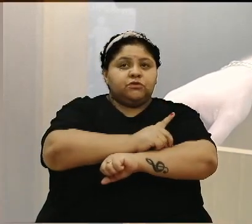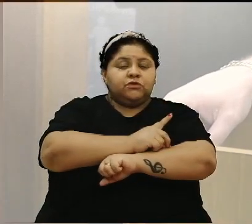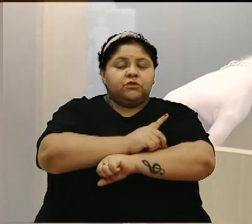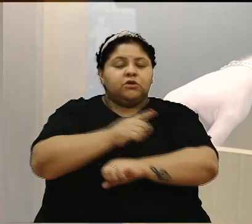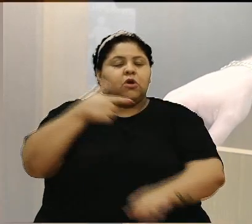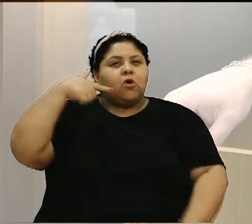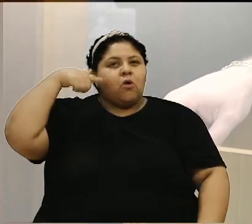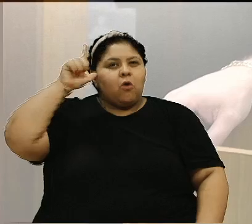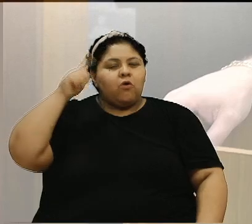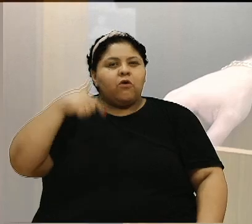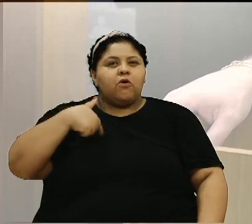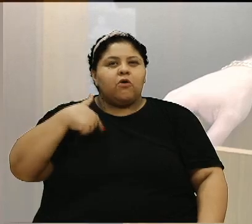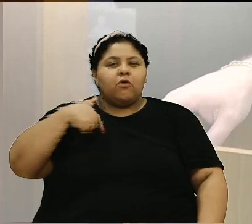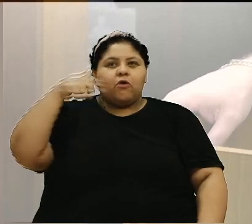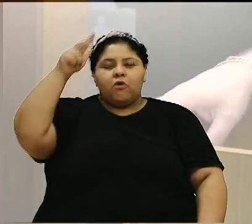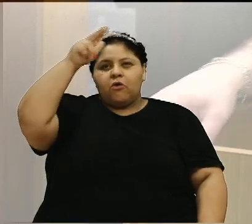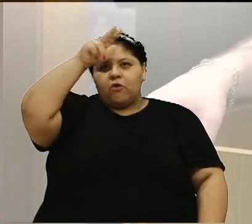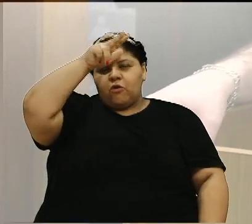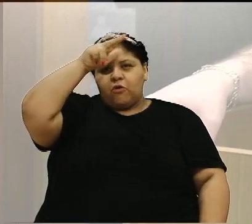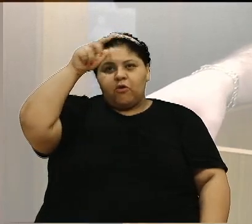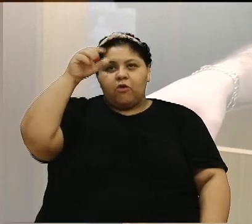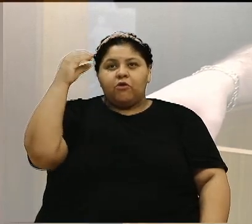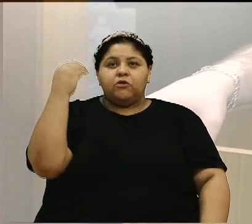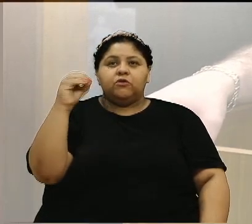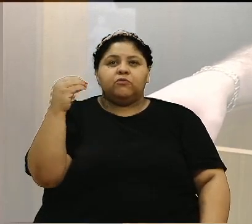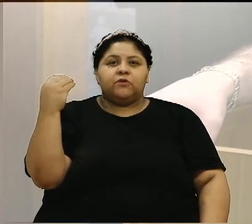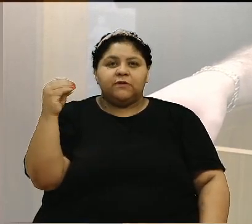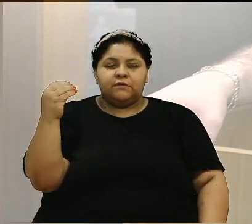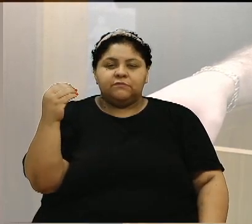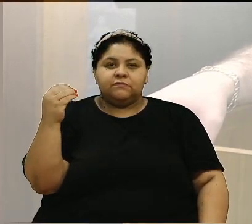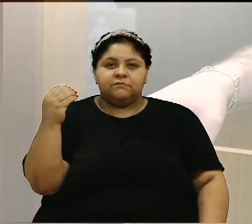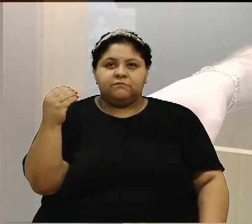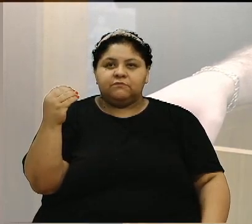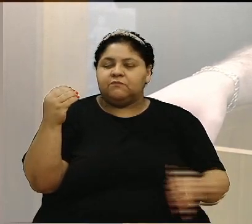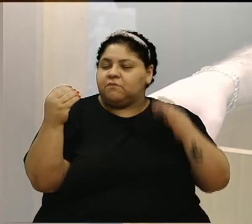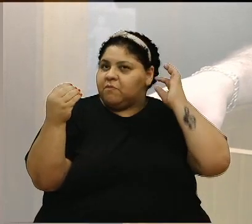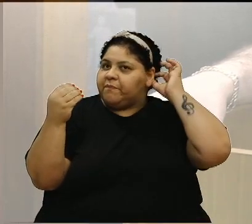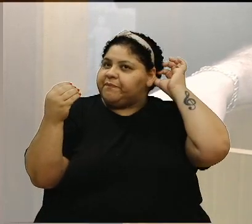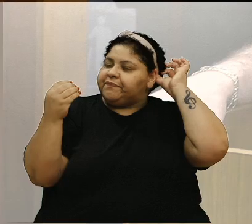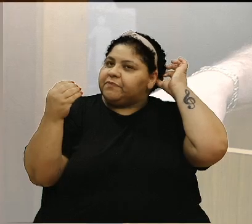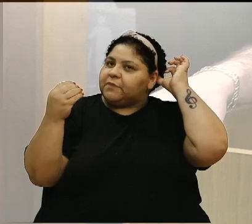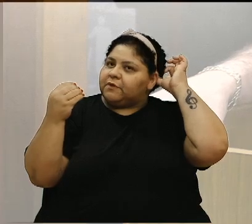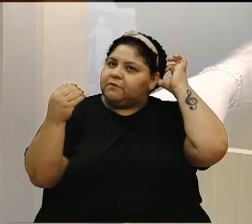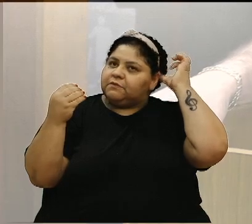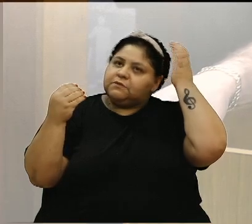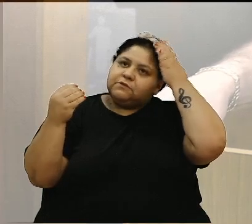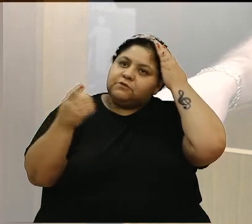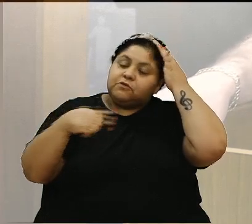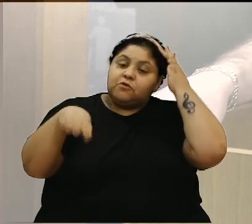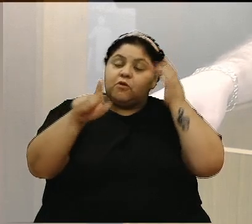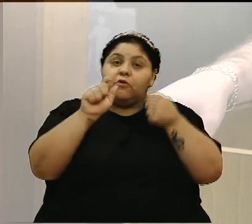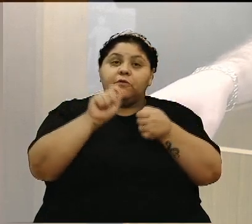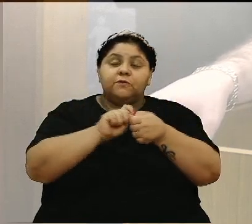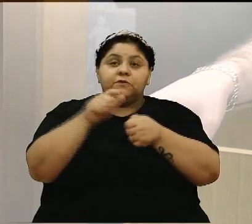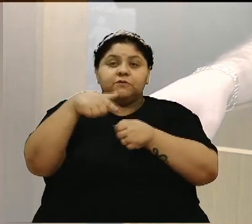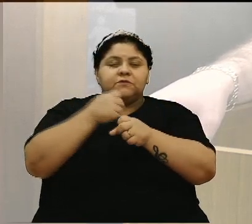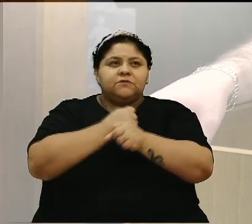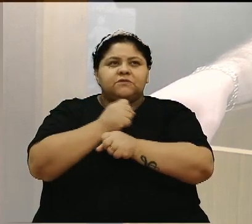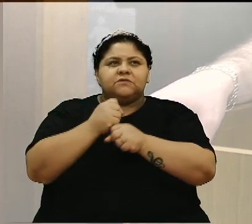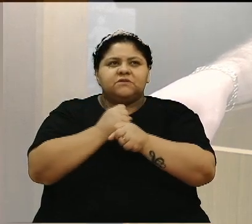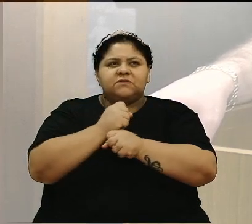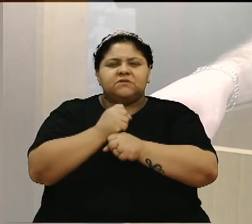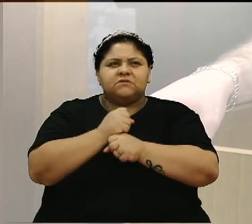eu estive no município de Porto Alegre, e nós fizemos esse ano, se eu não me engano,